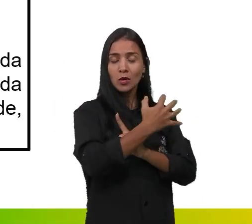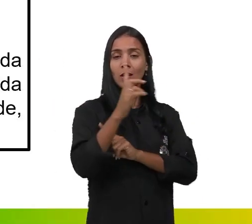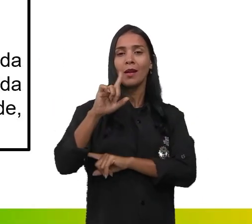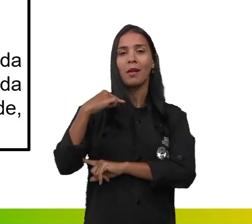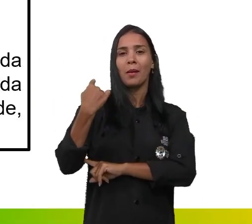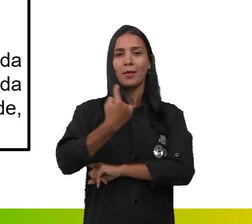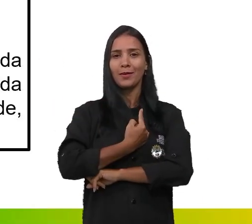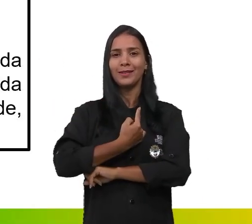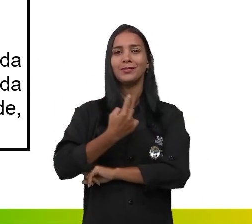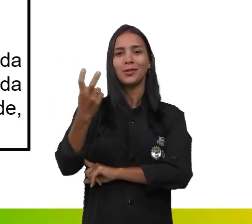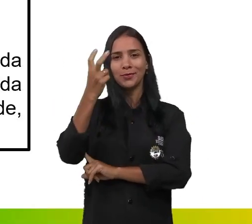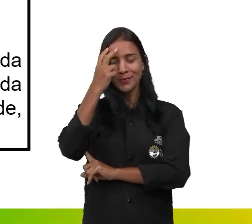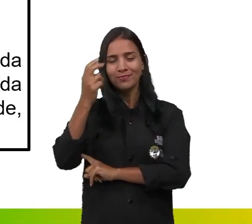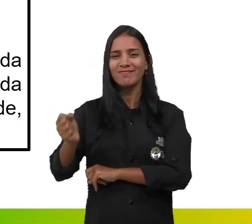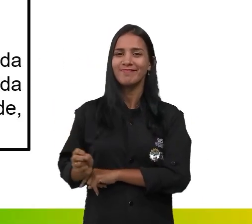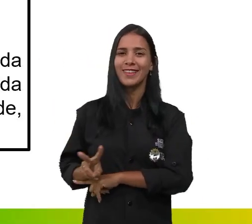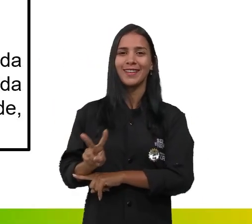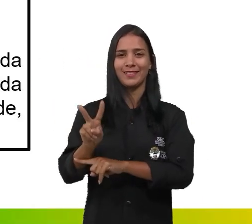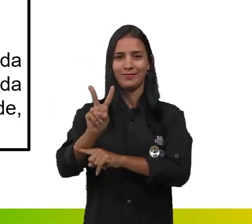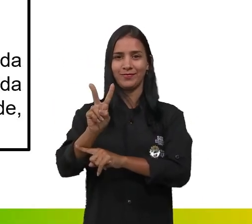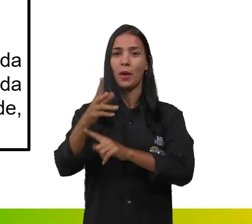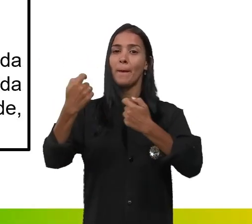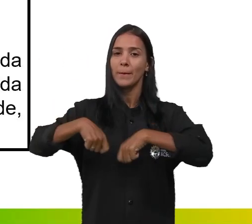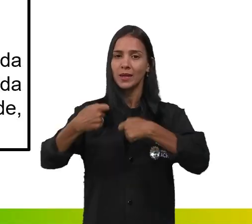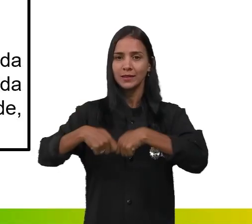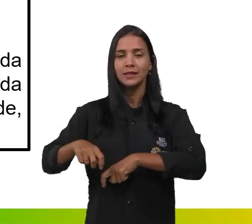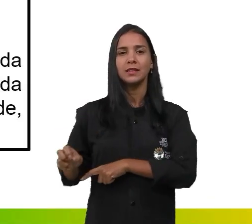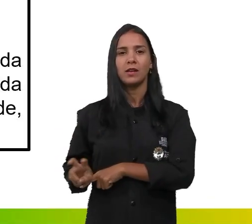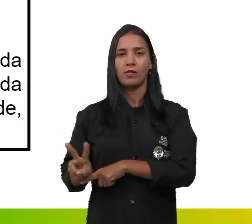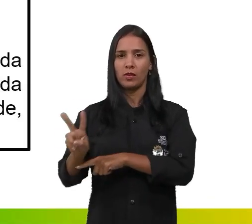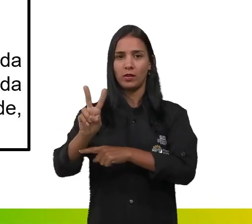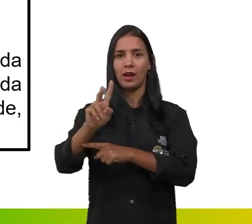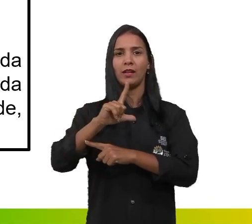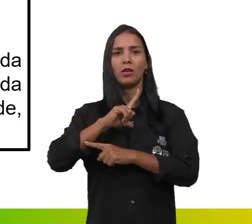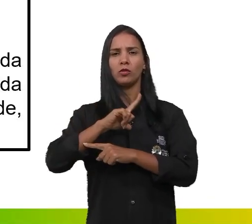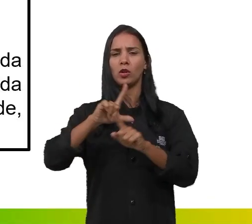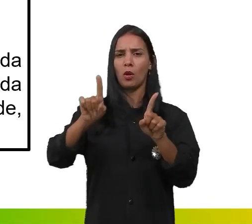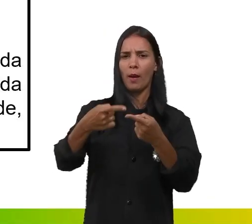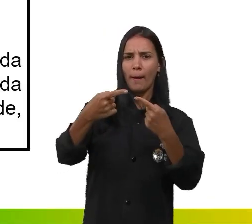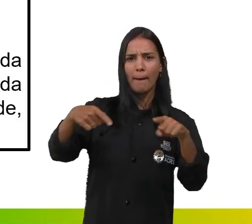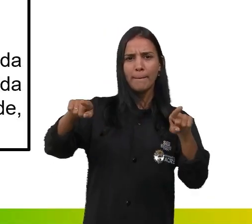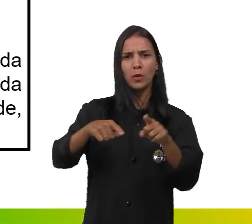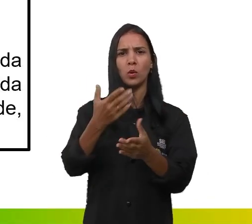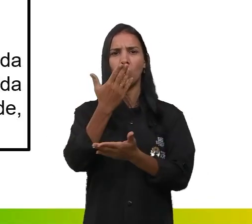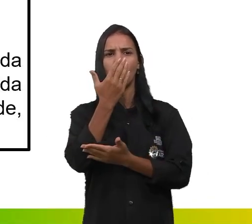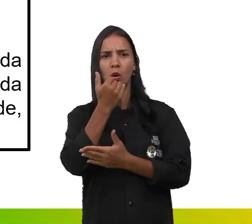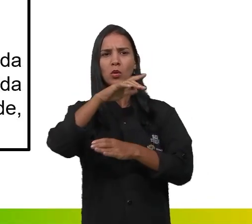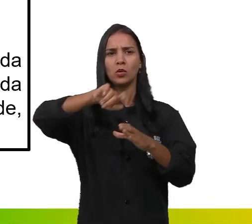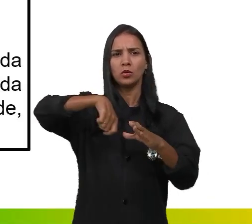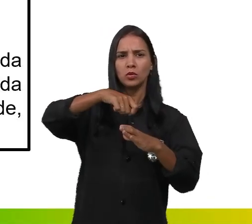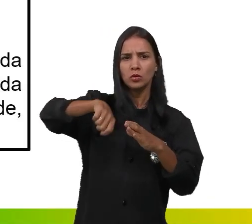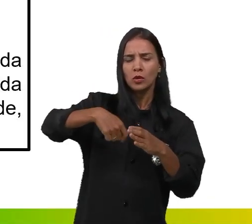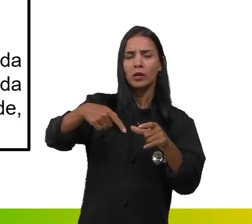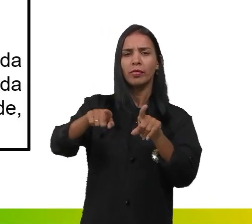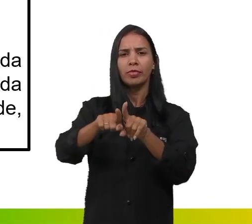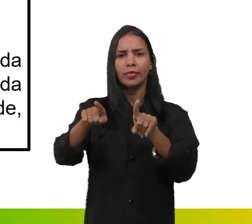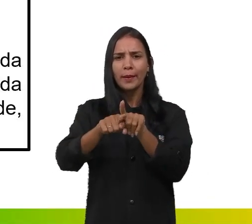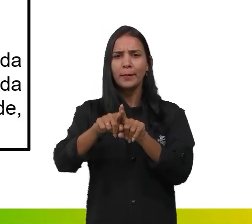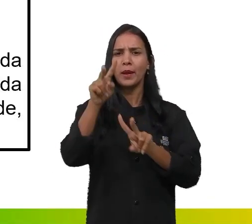valorizadas. Então, aí nós temos a música, a culinária, a cosmovisão, ou